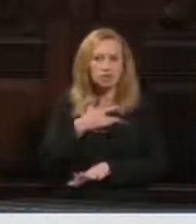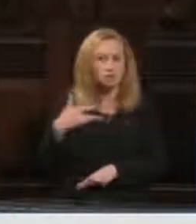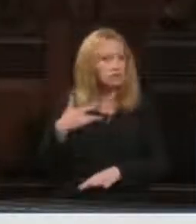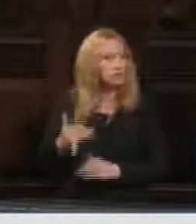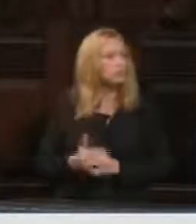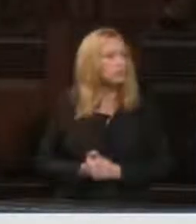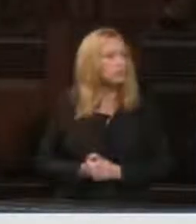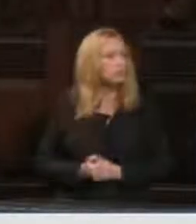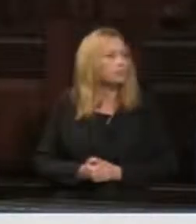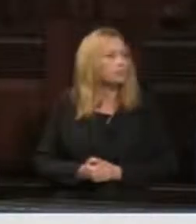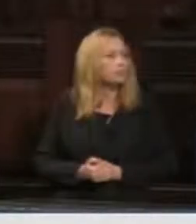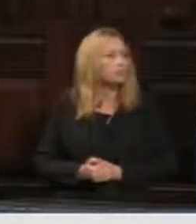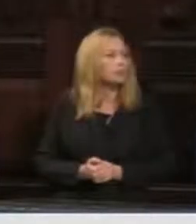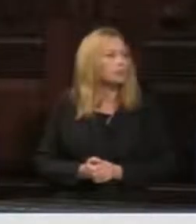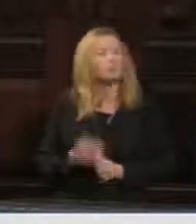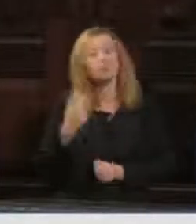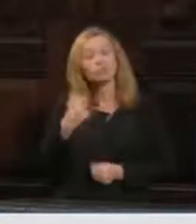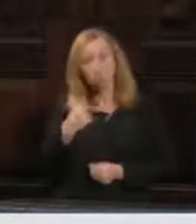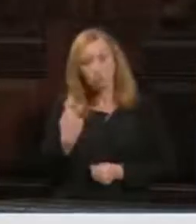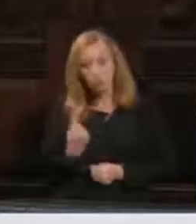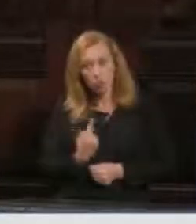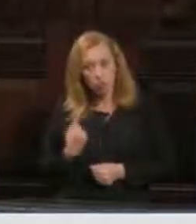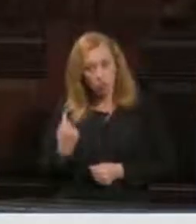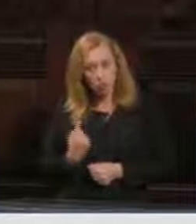A secretária, nós tivemos